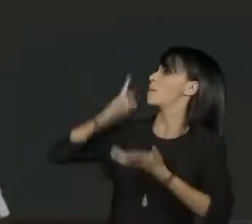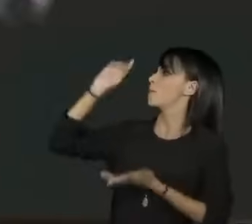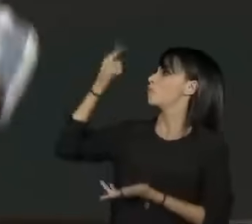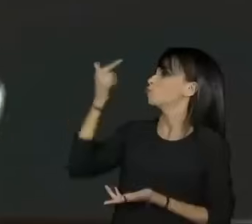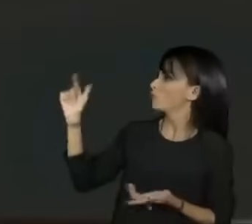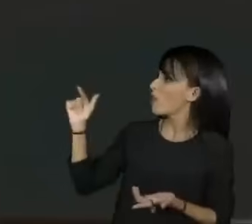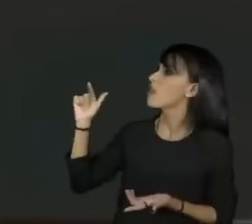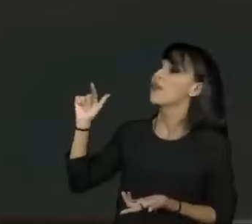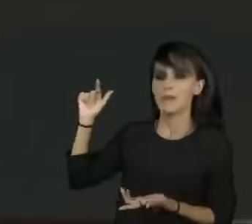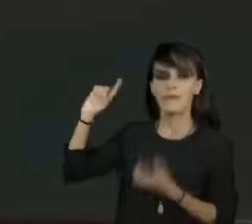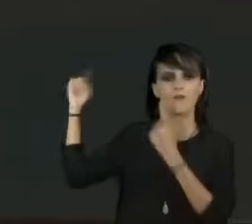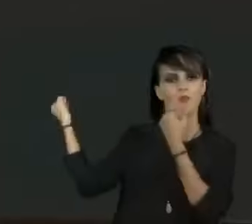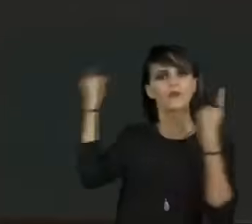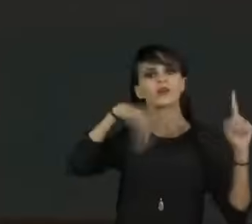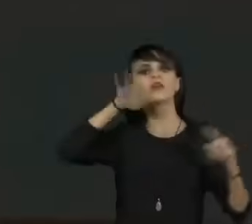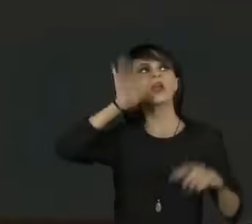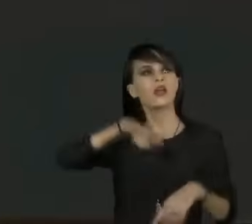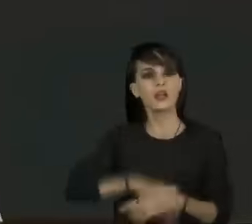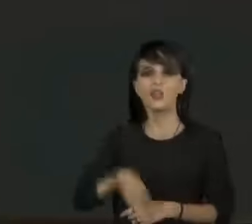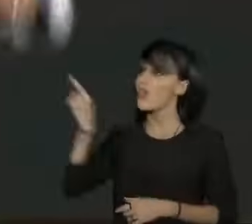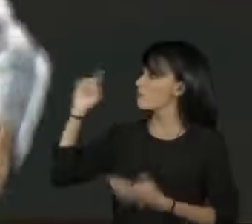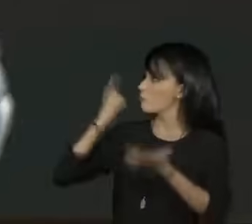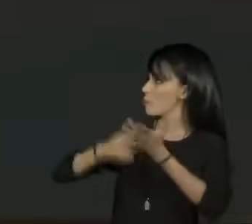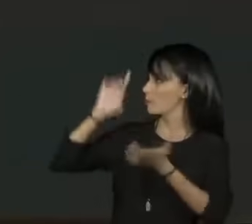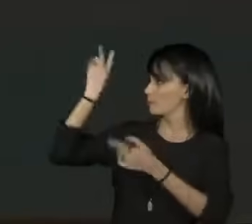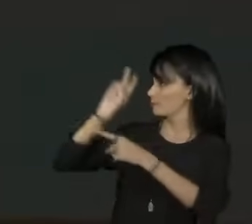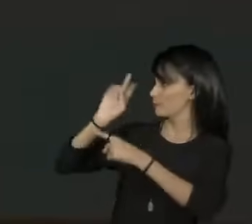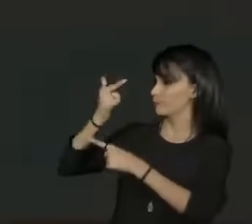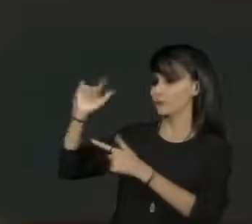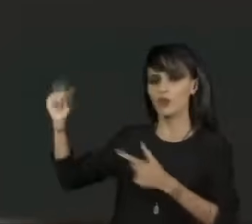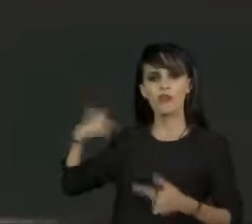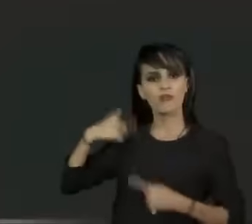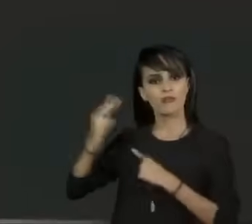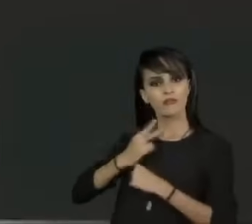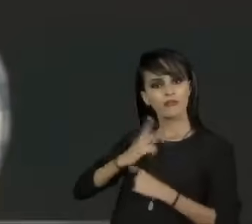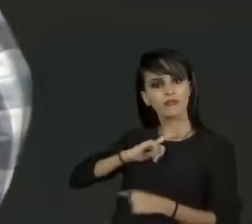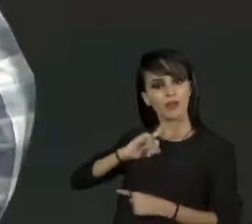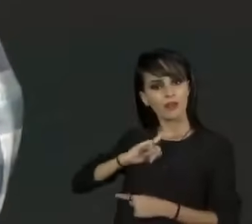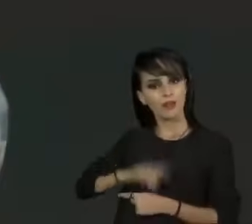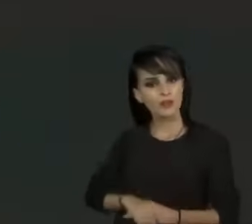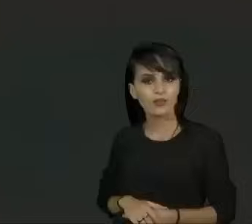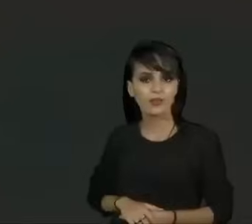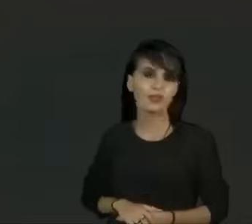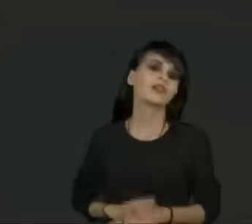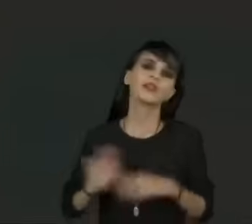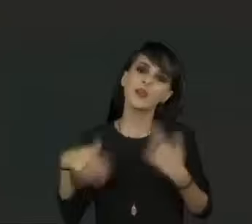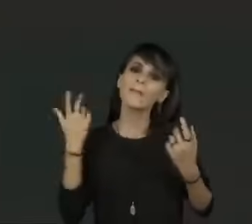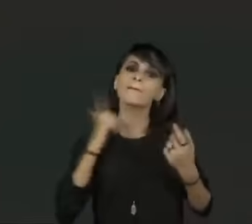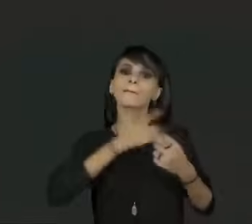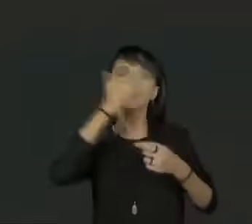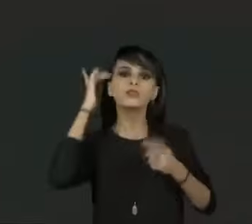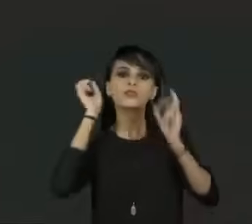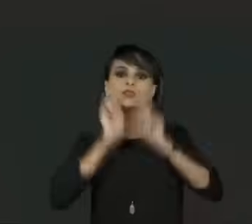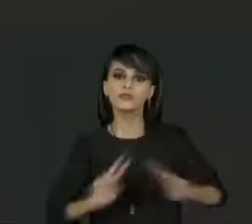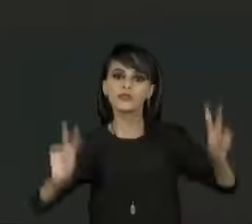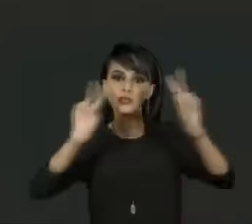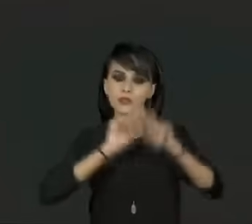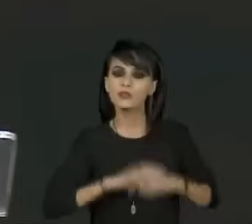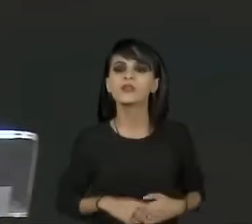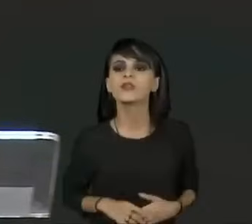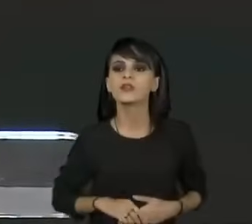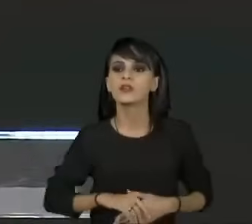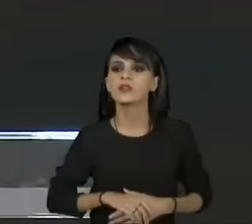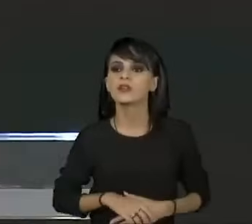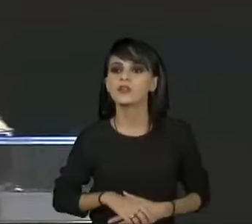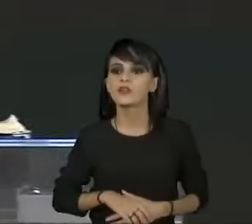afrontar o exército do Deus vivo esse cara não tem pacto nem proteção com Deus eu tenho então uma pessoa Deão ela vê o que